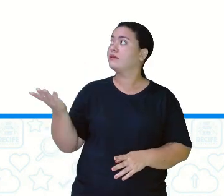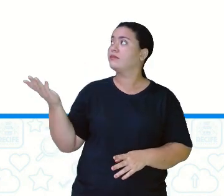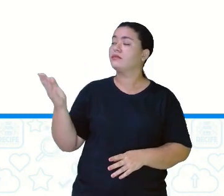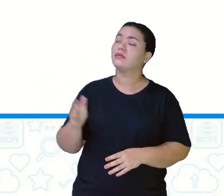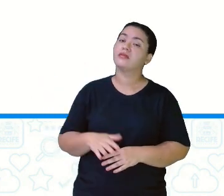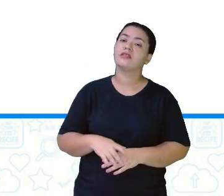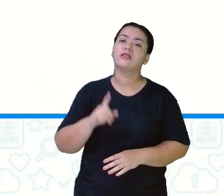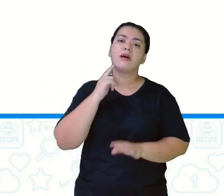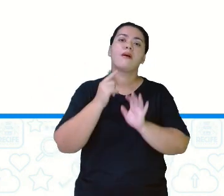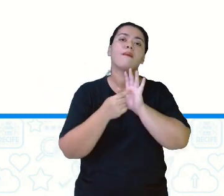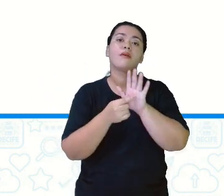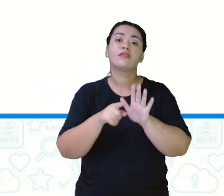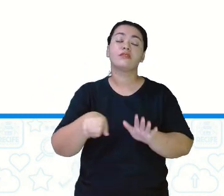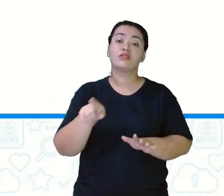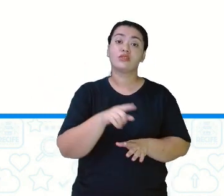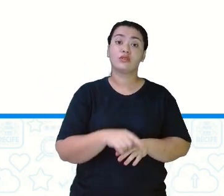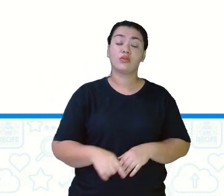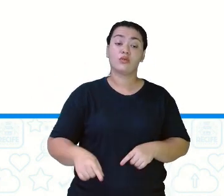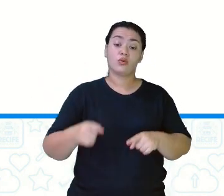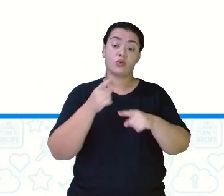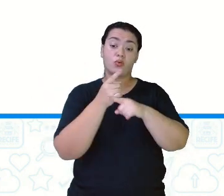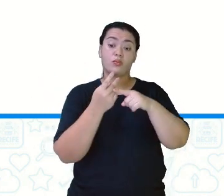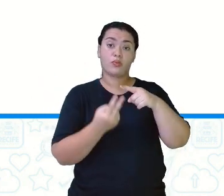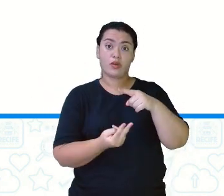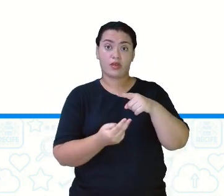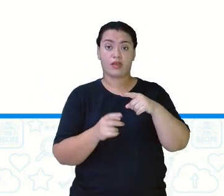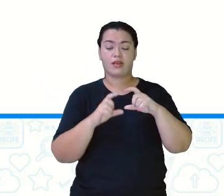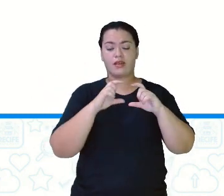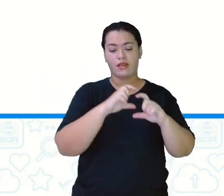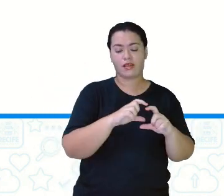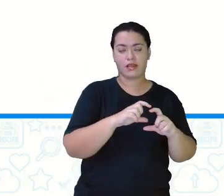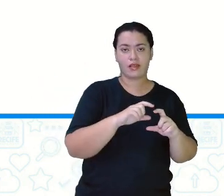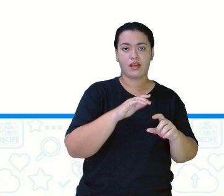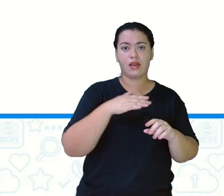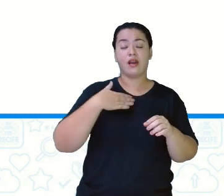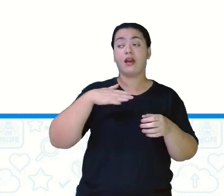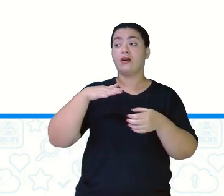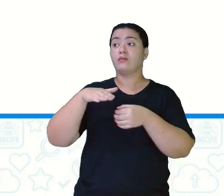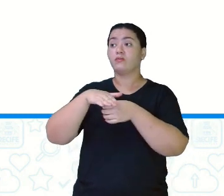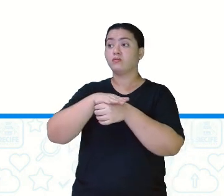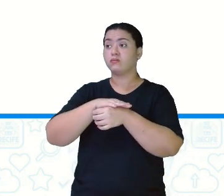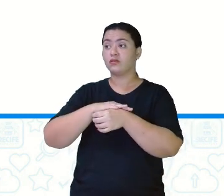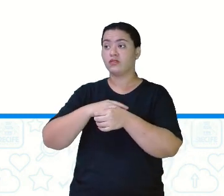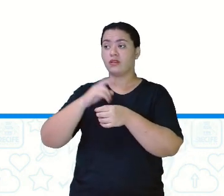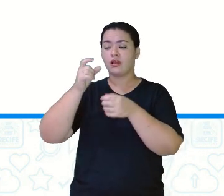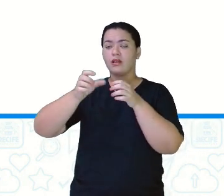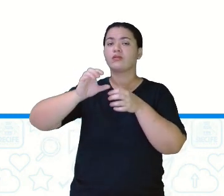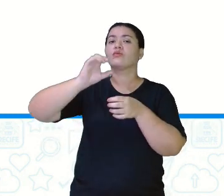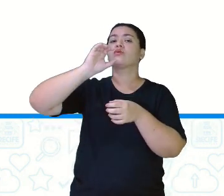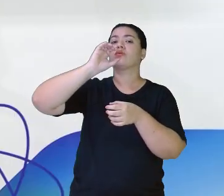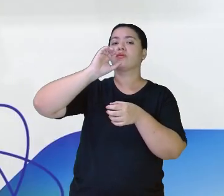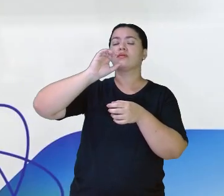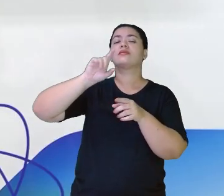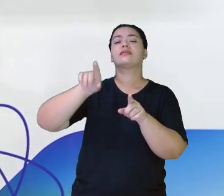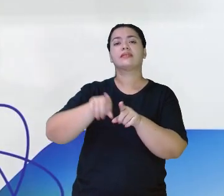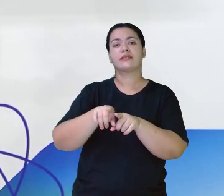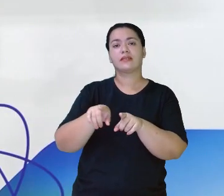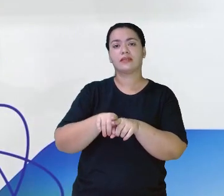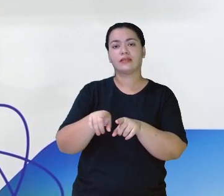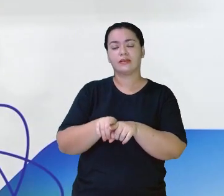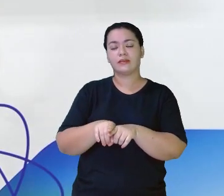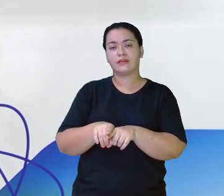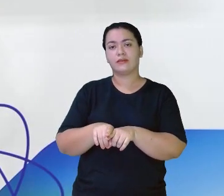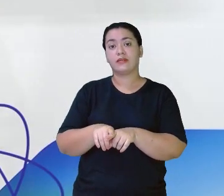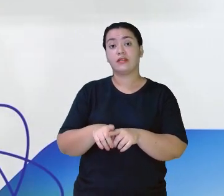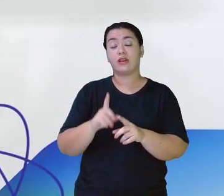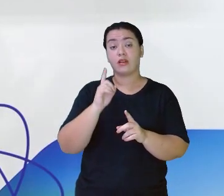mostrando a vocês, ó, que 1/2 é a parte que está ali no copo cheio e 1/2 foi a parte também que